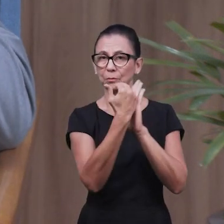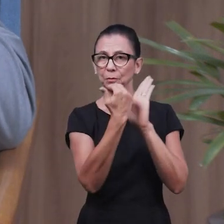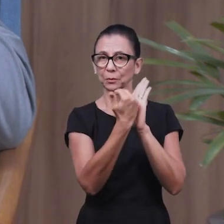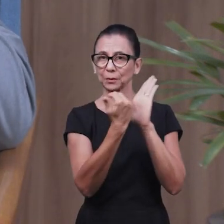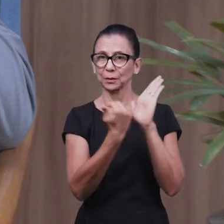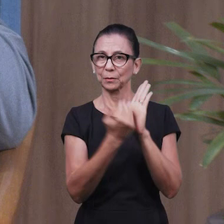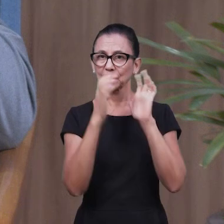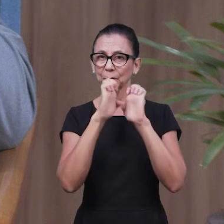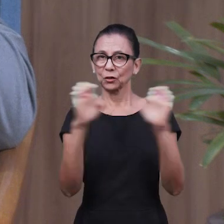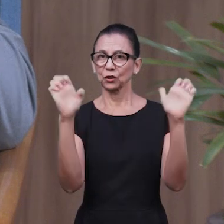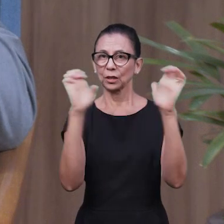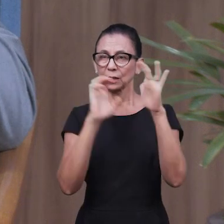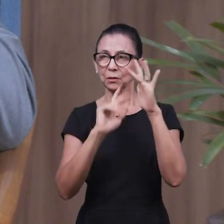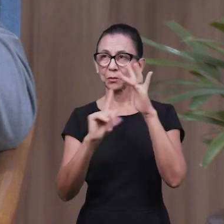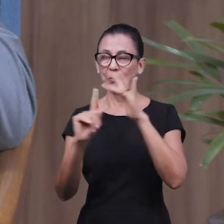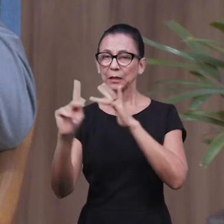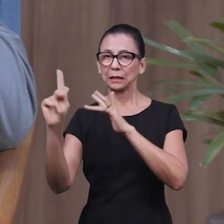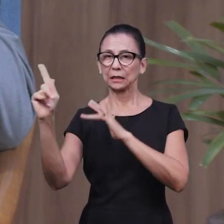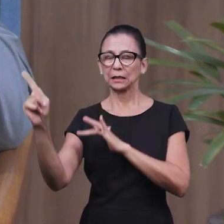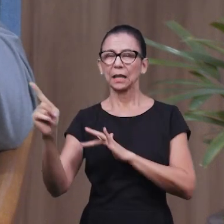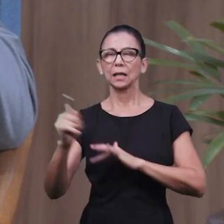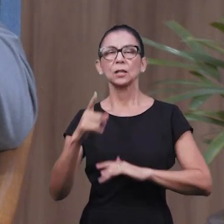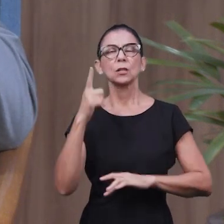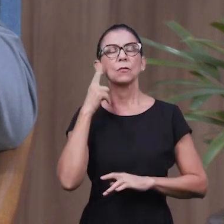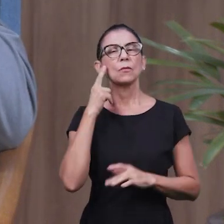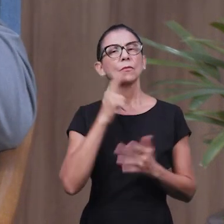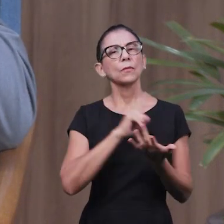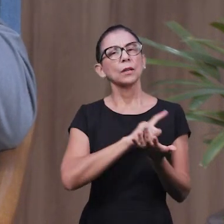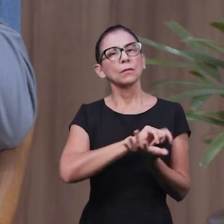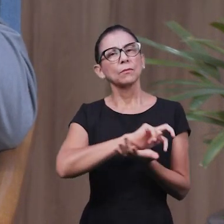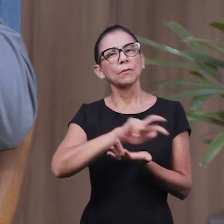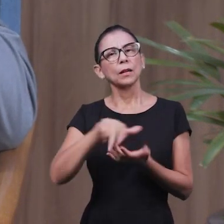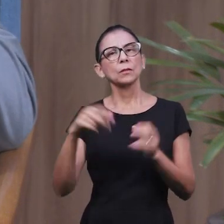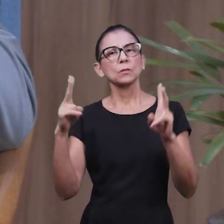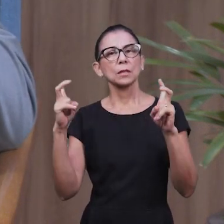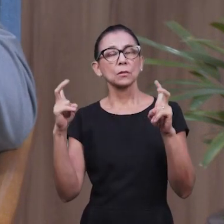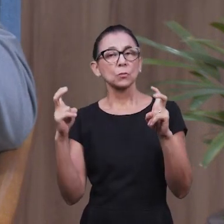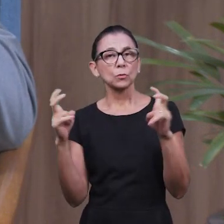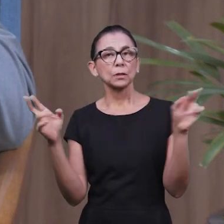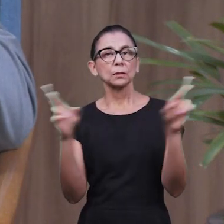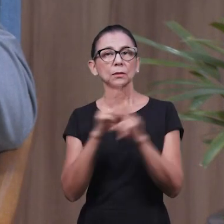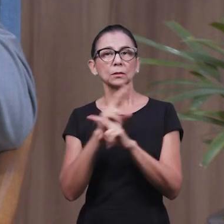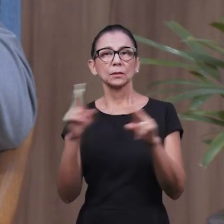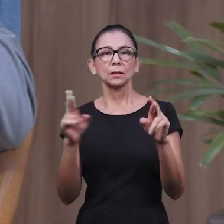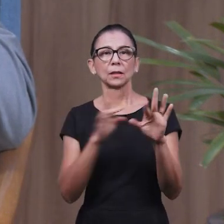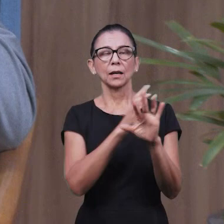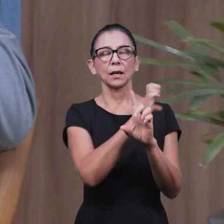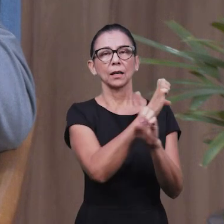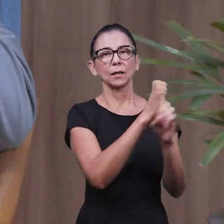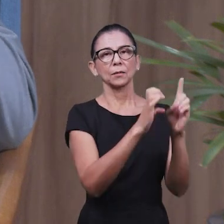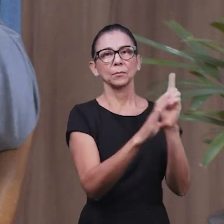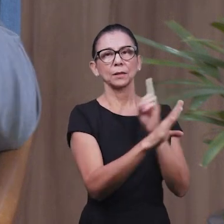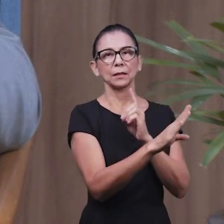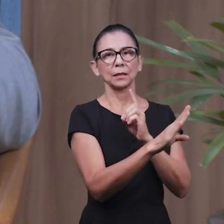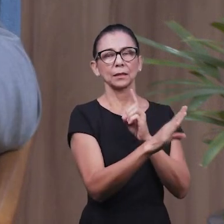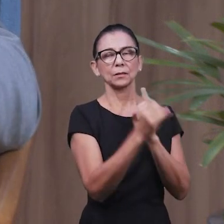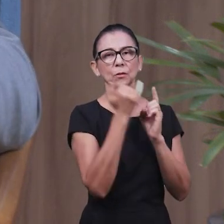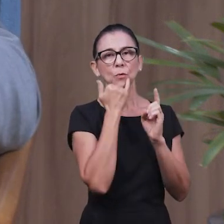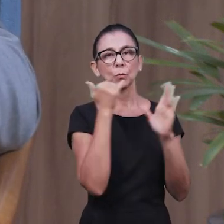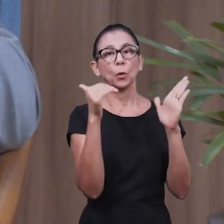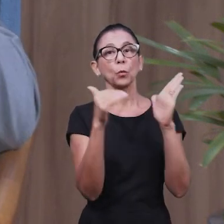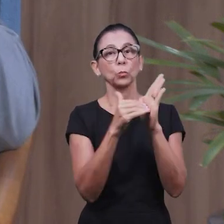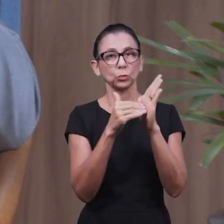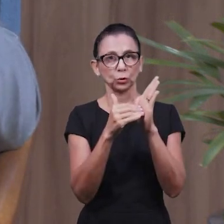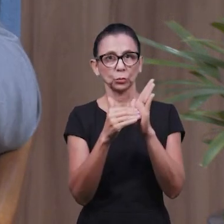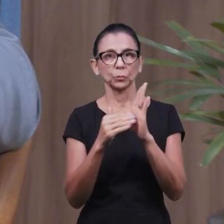Eterno, a gente aborda aqueles assuntos que foram trazidos na última escola bíblica dominical para que você possa ampliar o